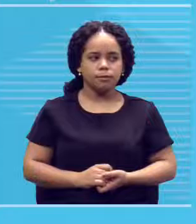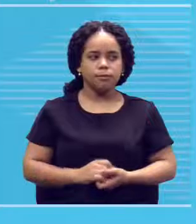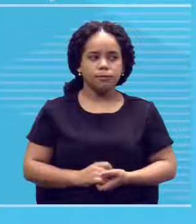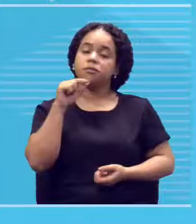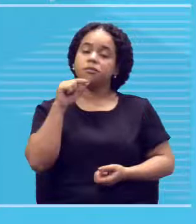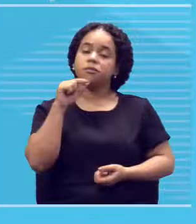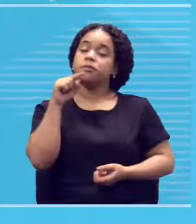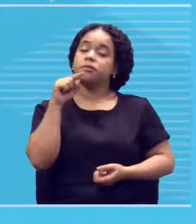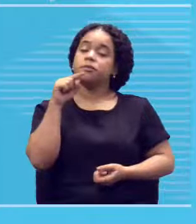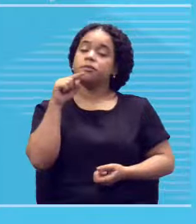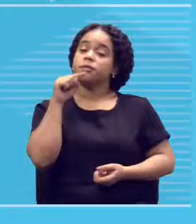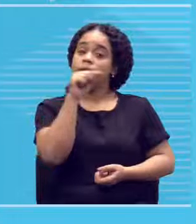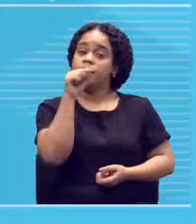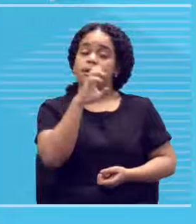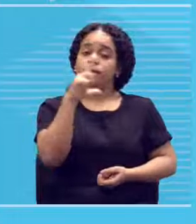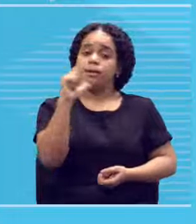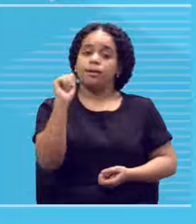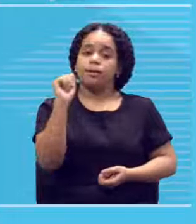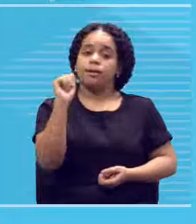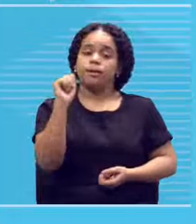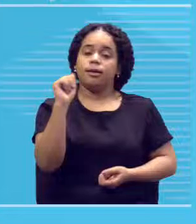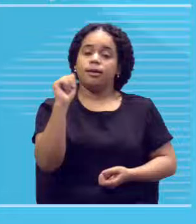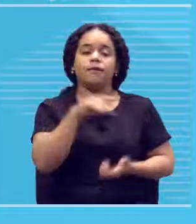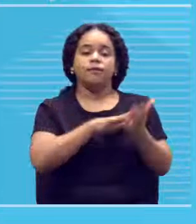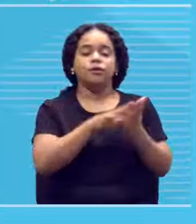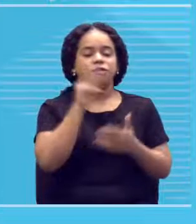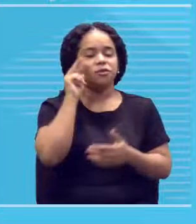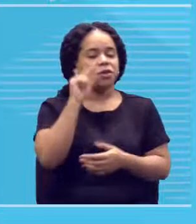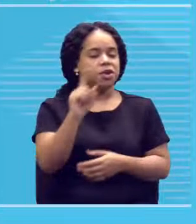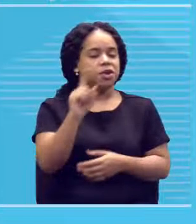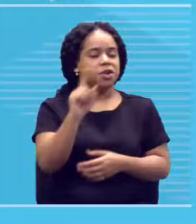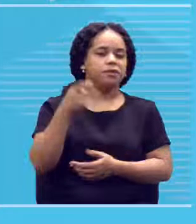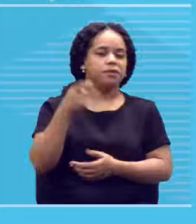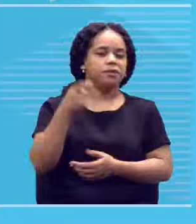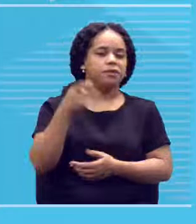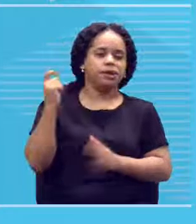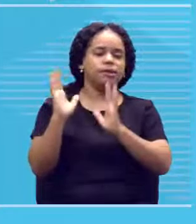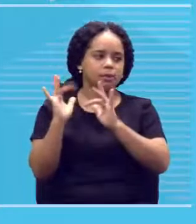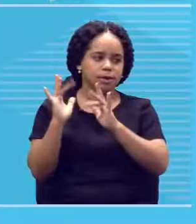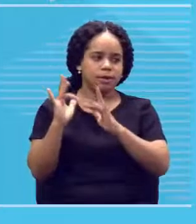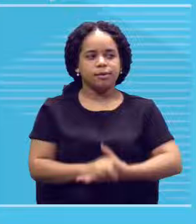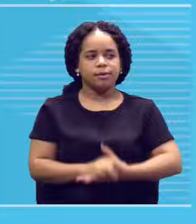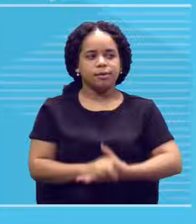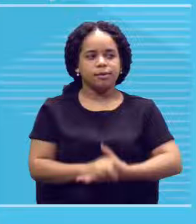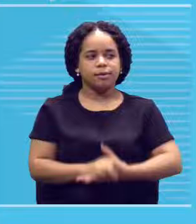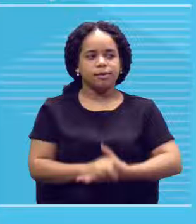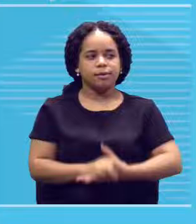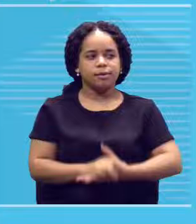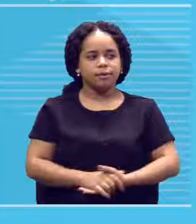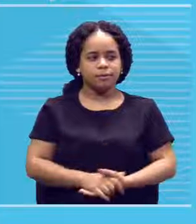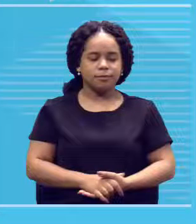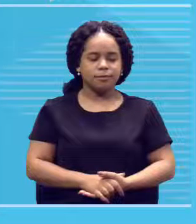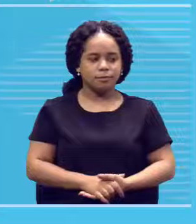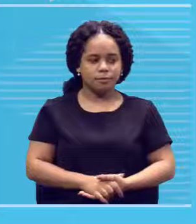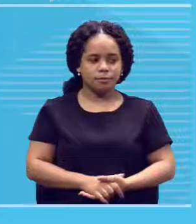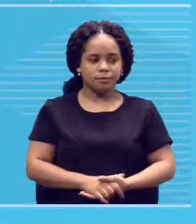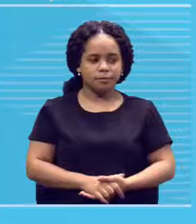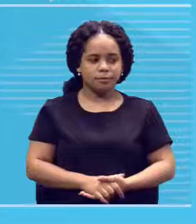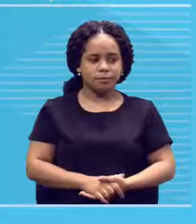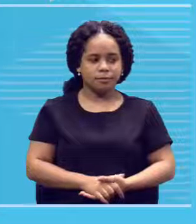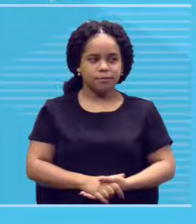e ele fingiu que não viu a ex-namorada um ele fingiu que